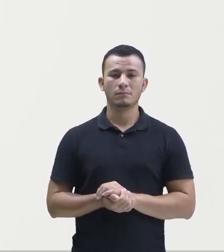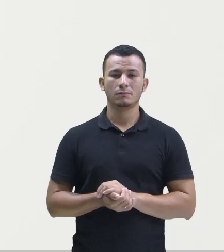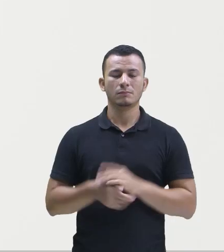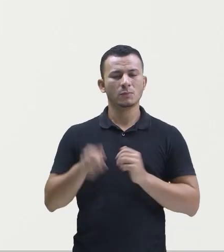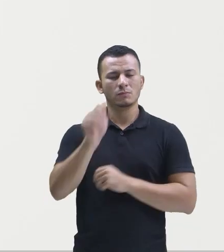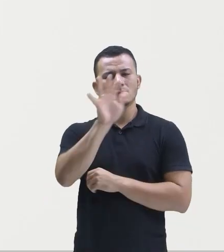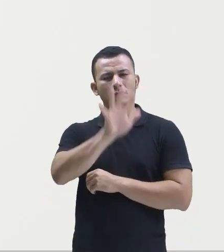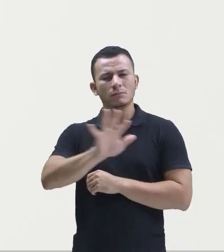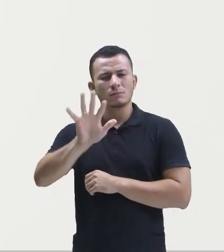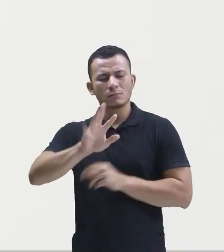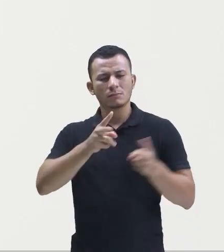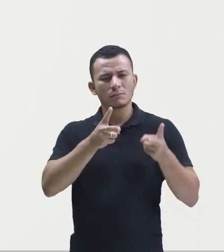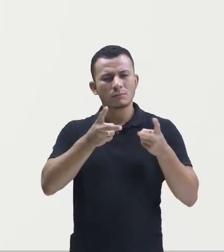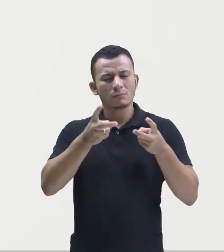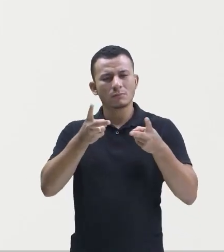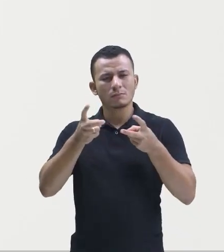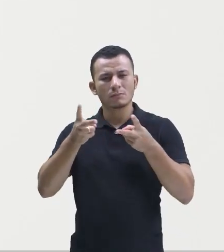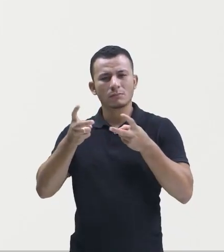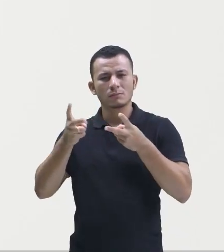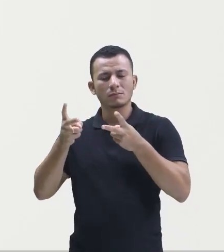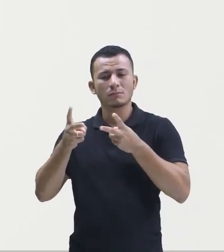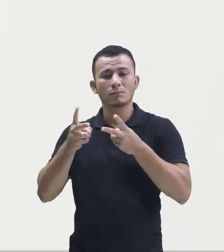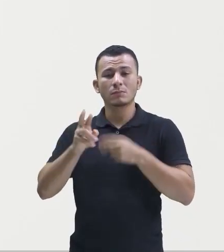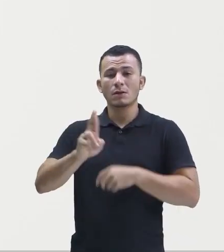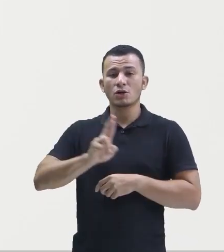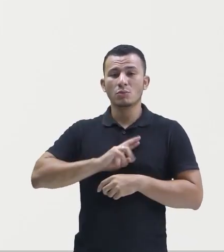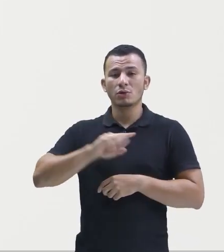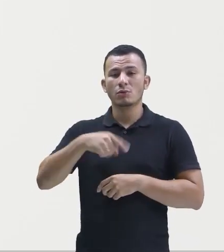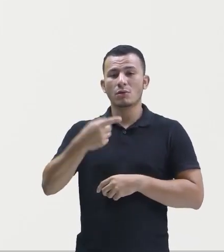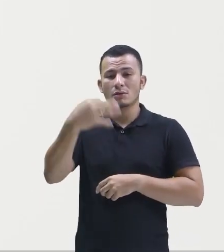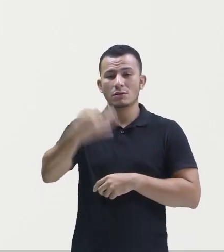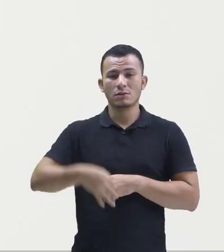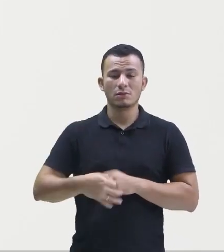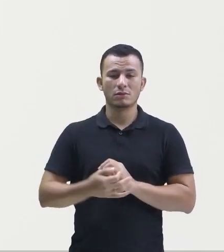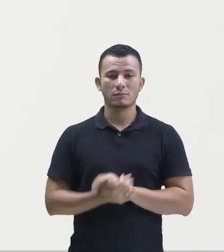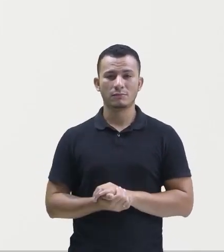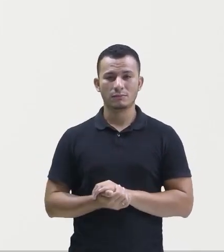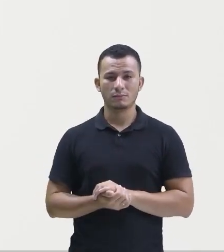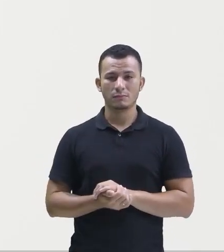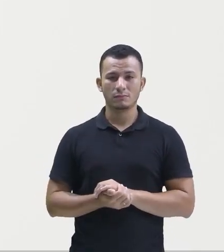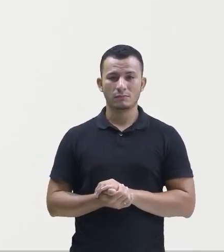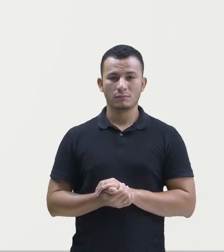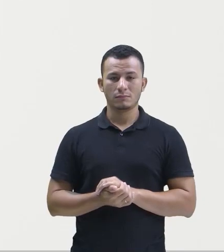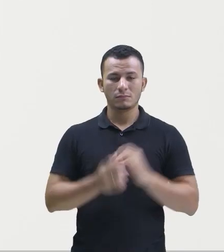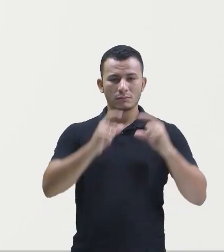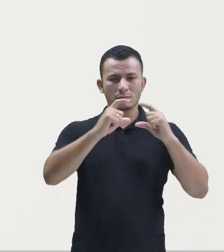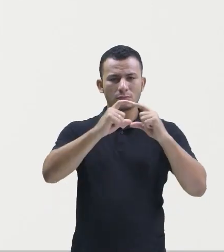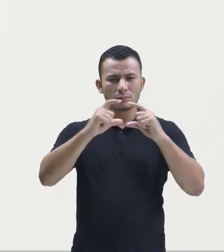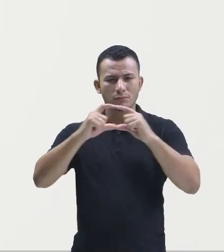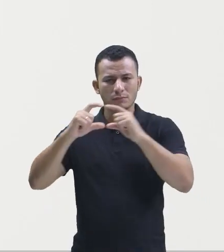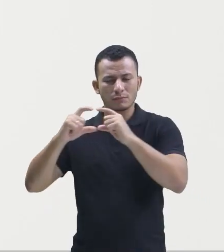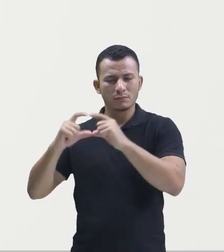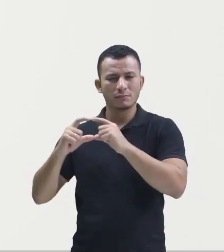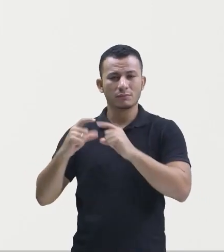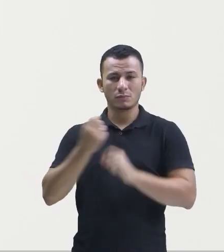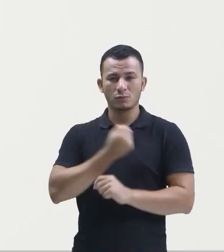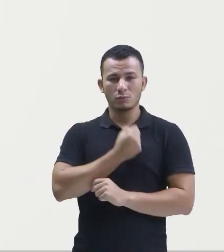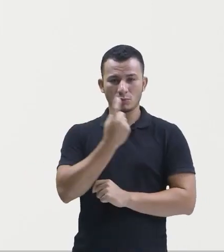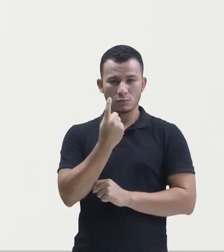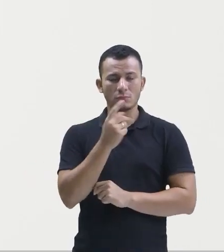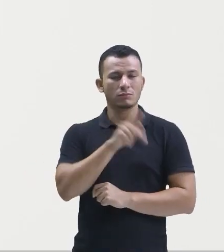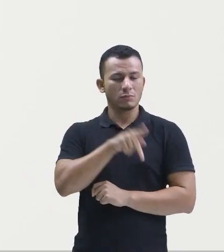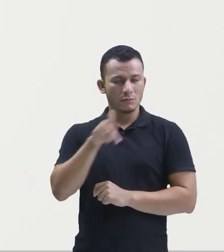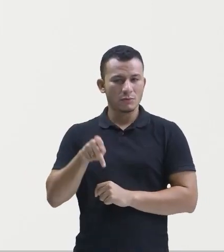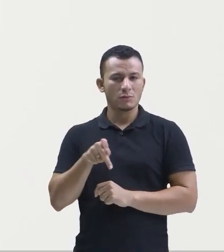Considere as imagens a seguir e assinale a alternativa correta. Observem aqui na figura número 1,